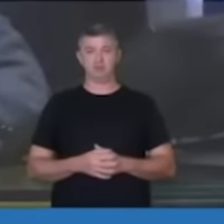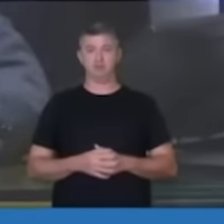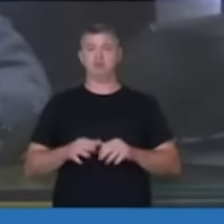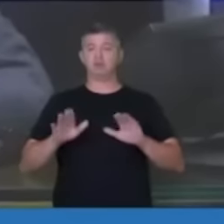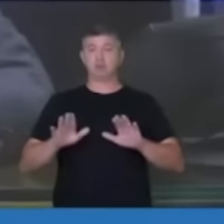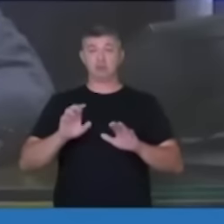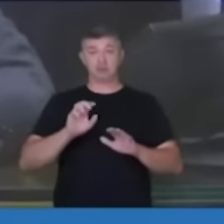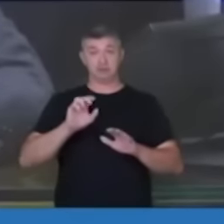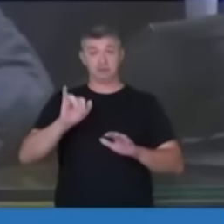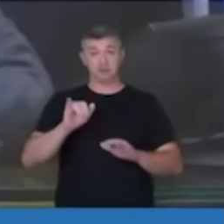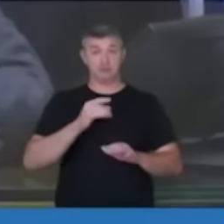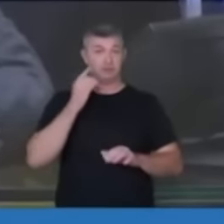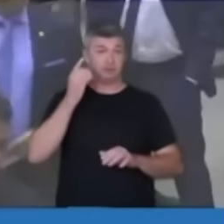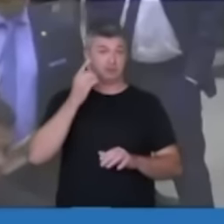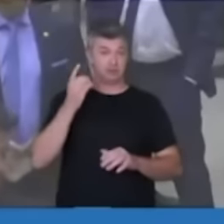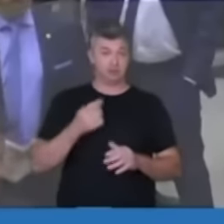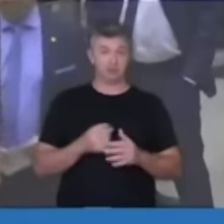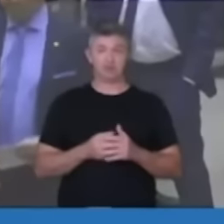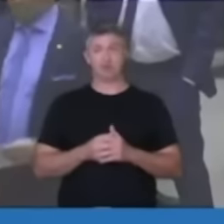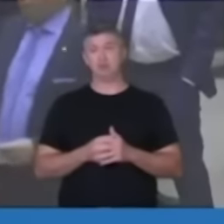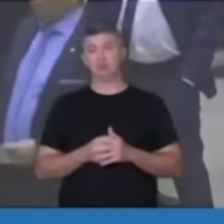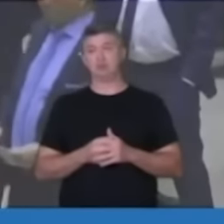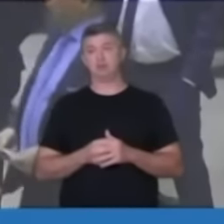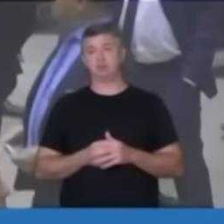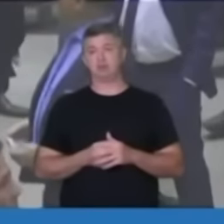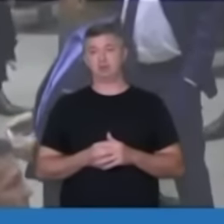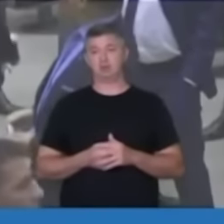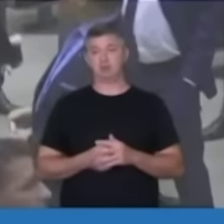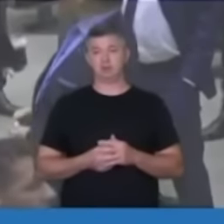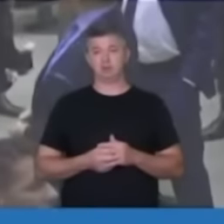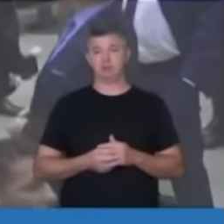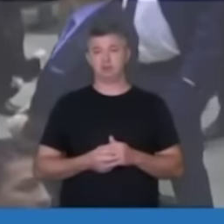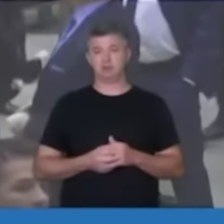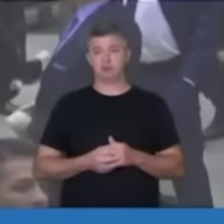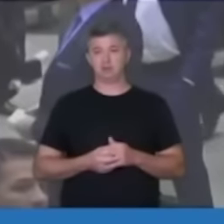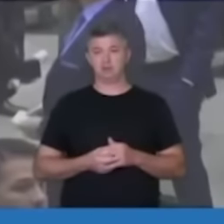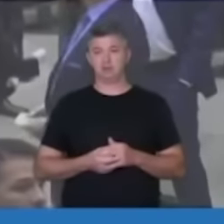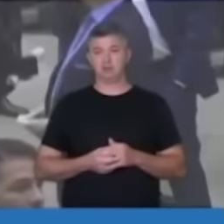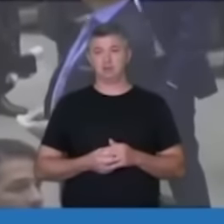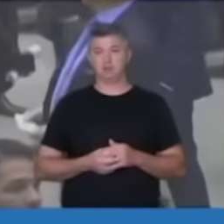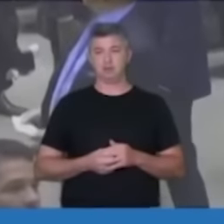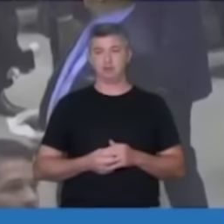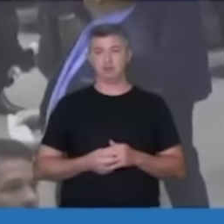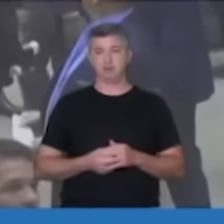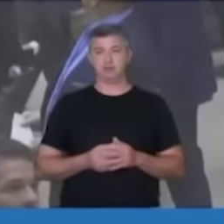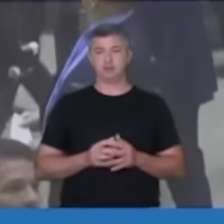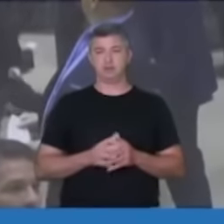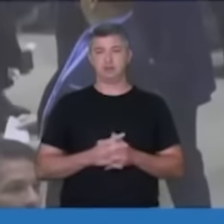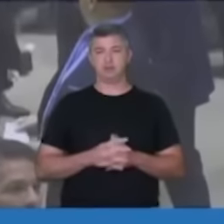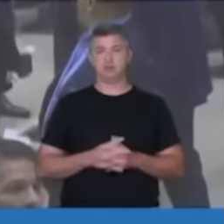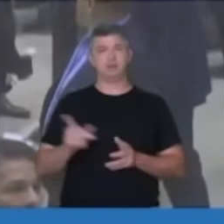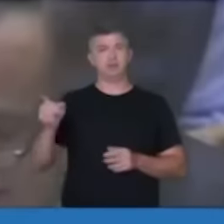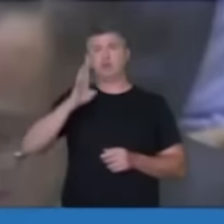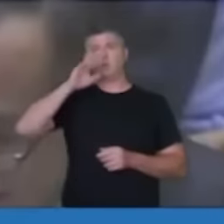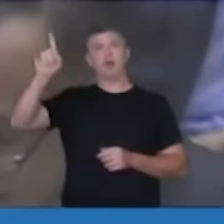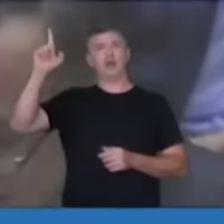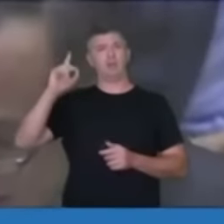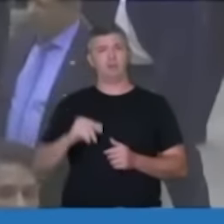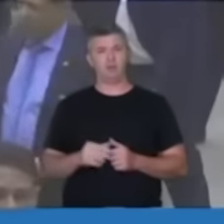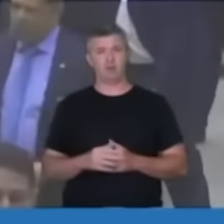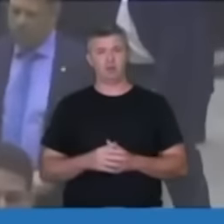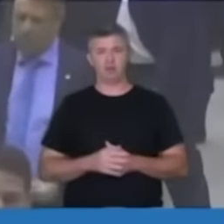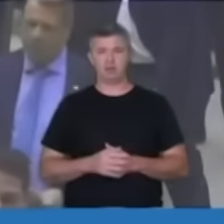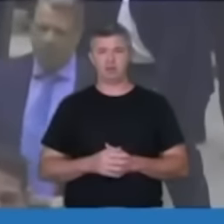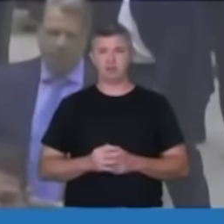caso o deputado tenha mand ela cala a boca ali respeitar o deputado ela não cala a boca Deputado